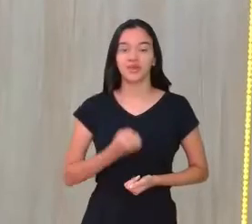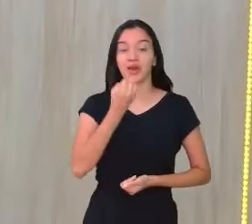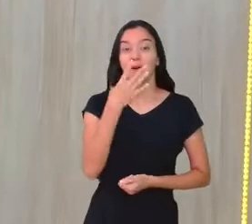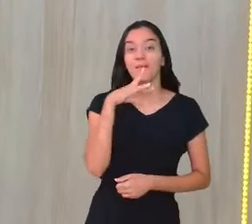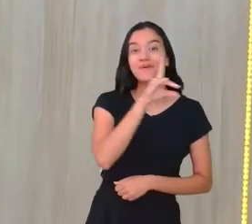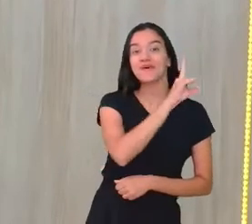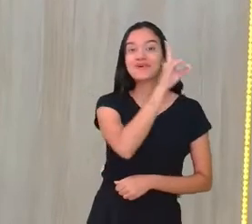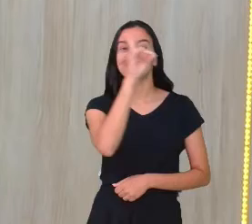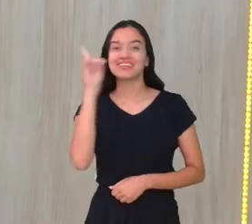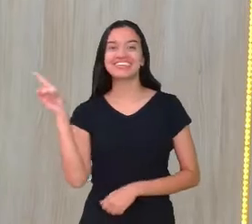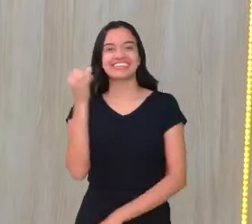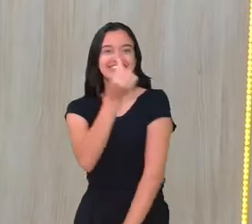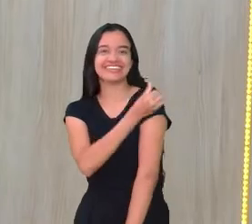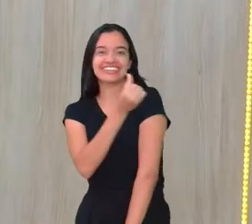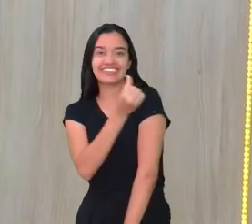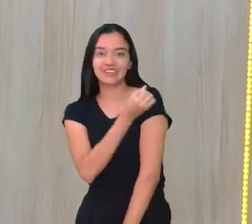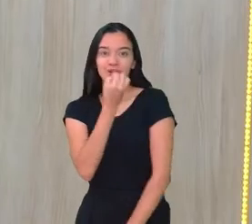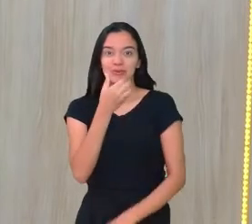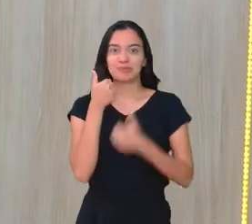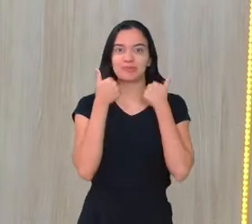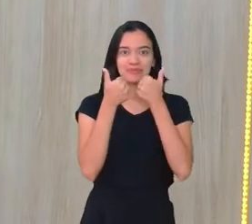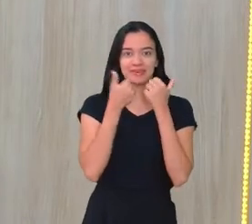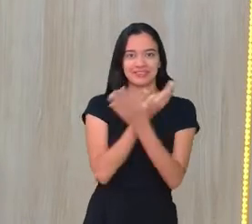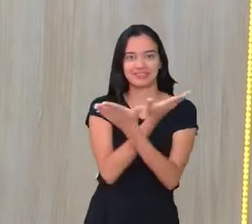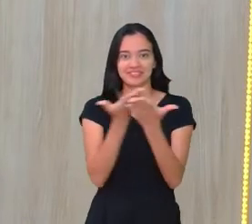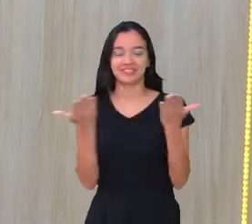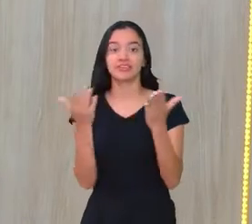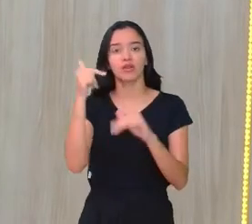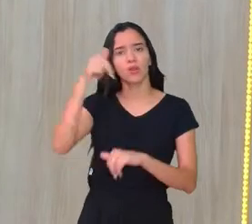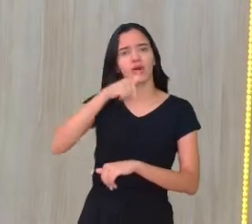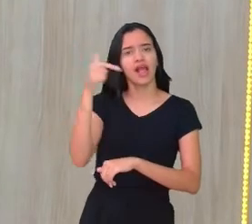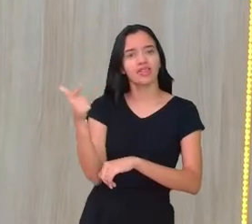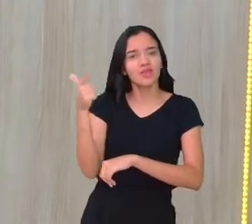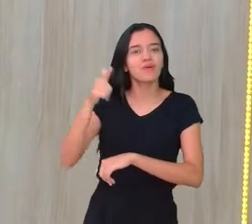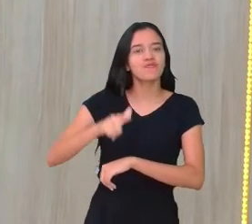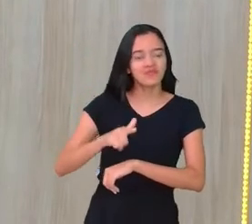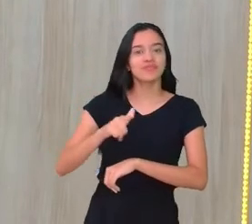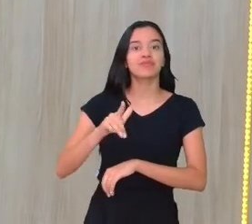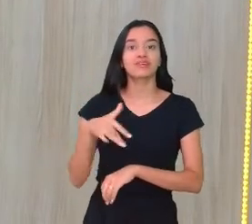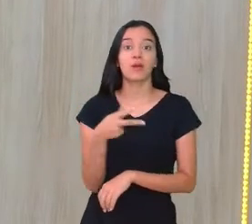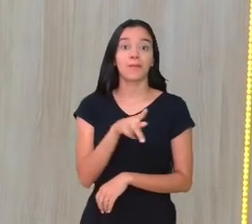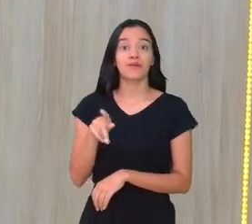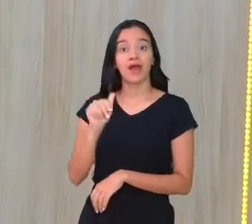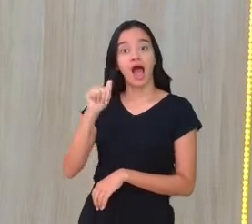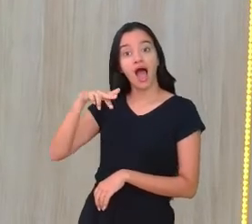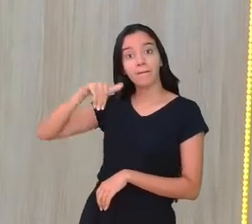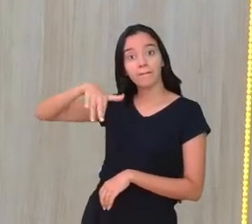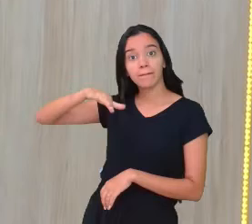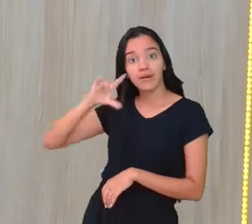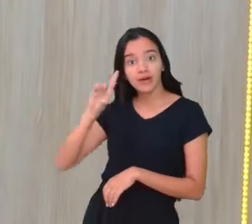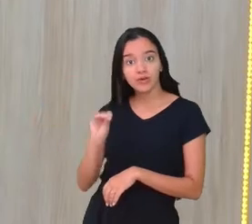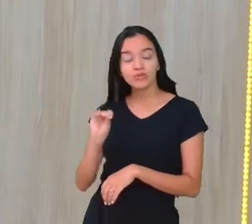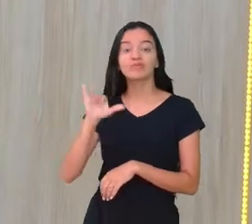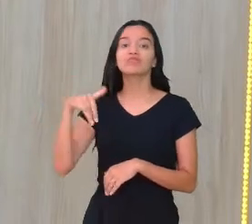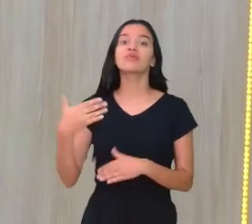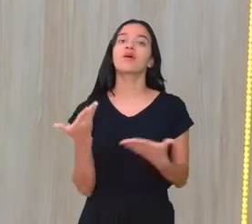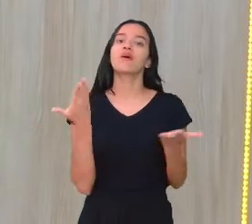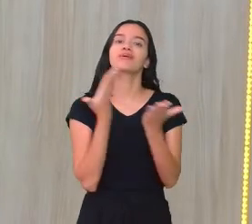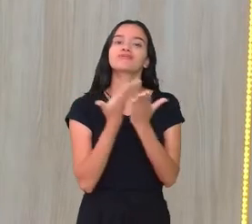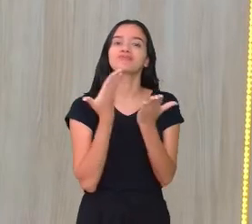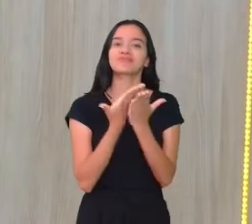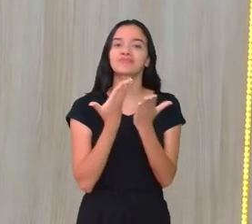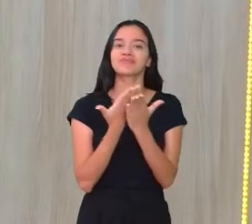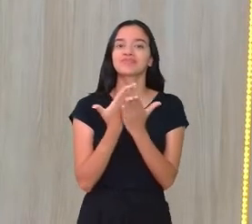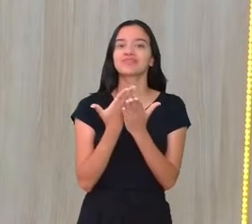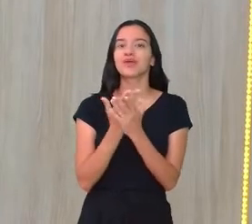Bom dia, sexto ano, tudo bem com vocês? Estou aqui de volta, professor Armando Pérez, para mais uma